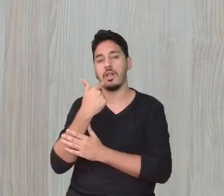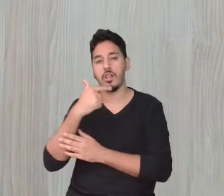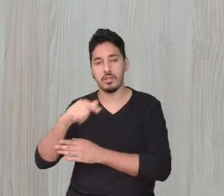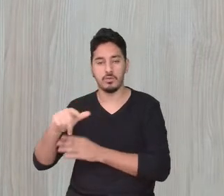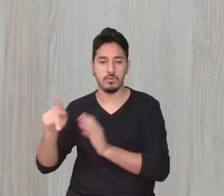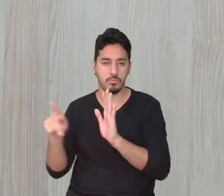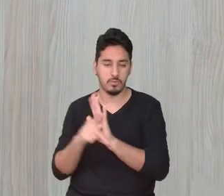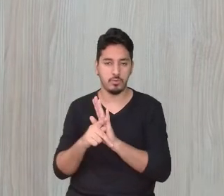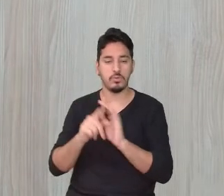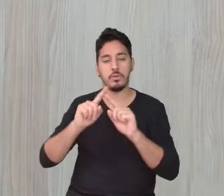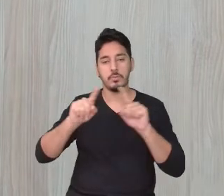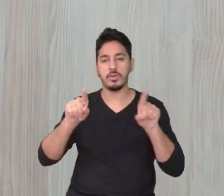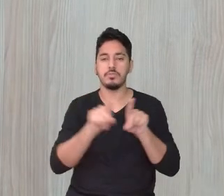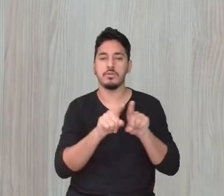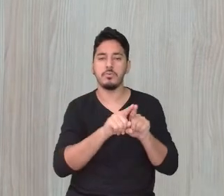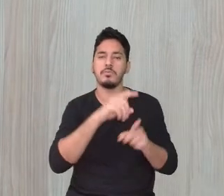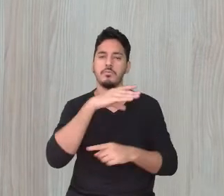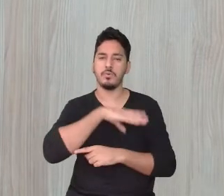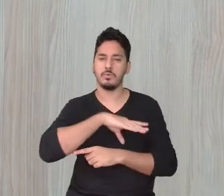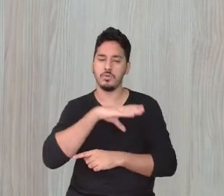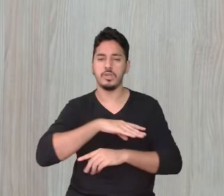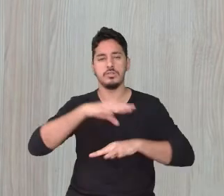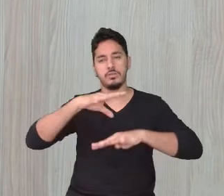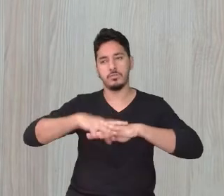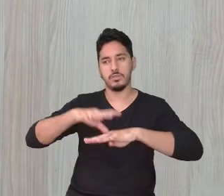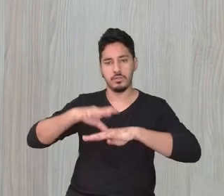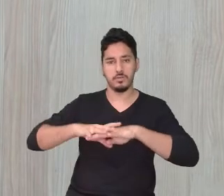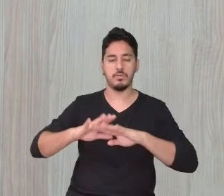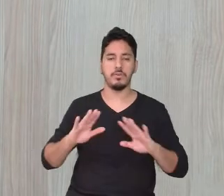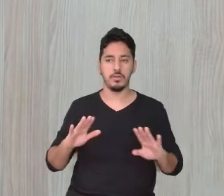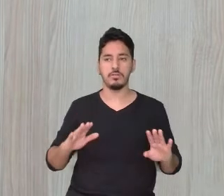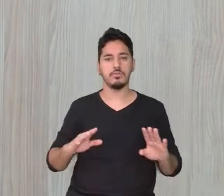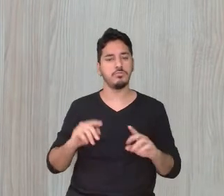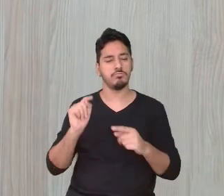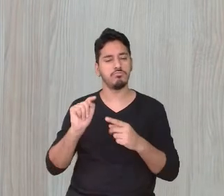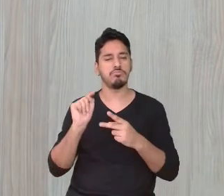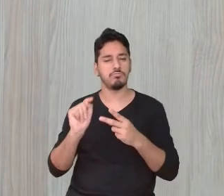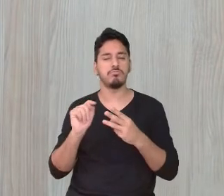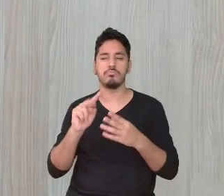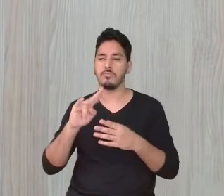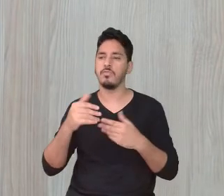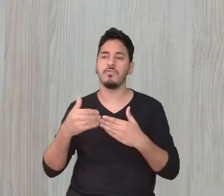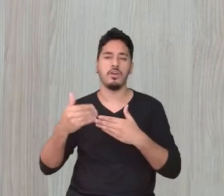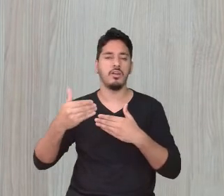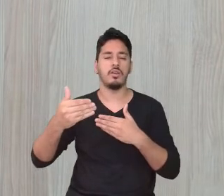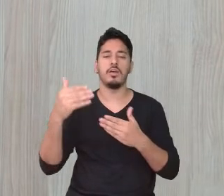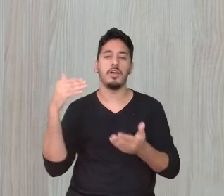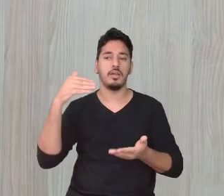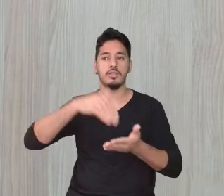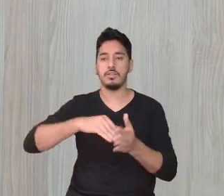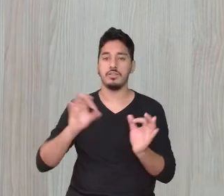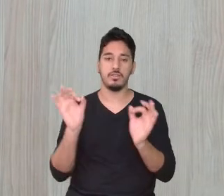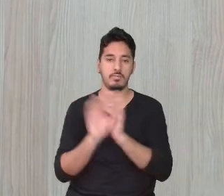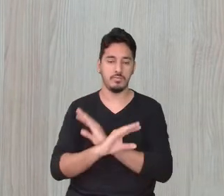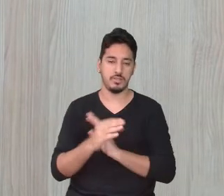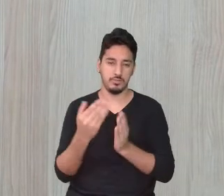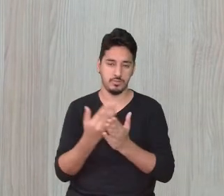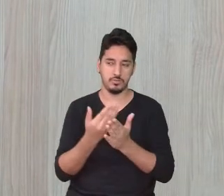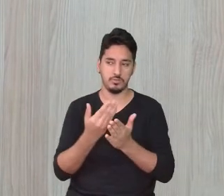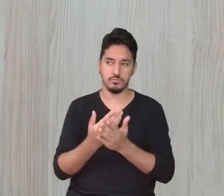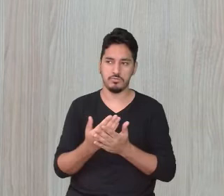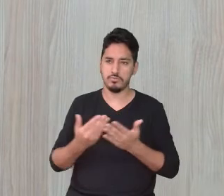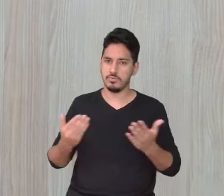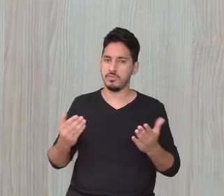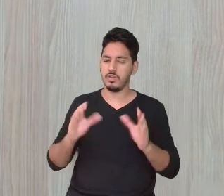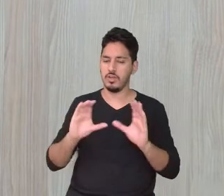deles, mas também tem aula em português, de matemática, e assim vão seguindo até terminar os estudos. Então, você